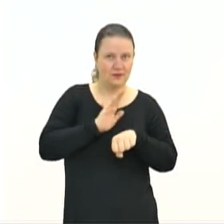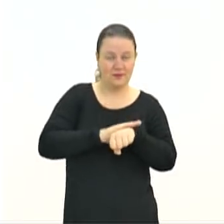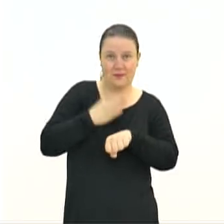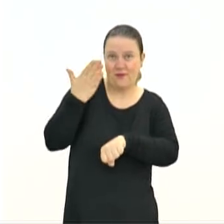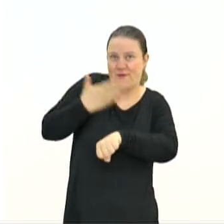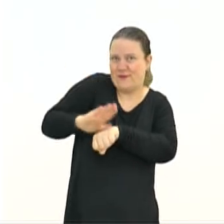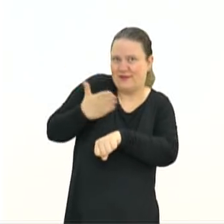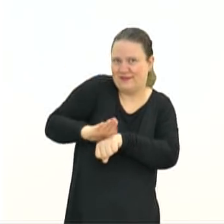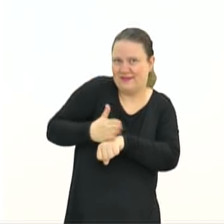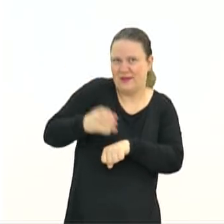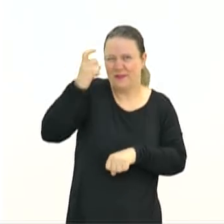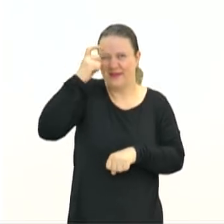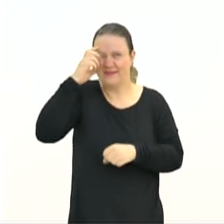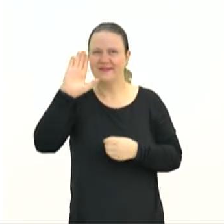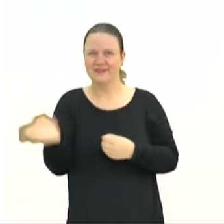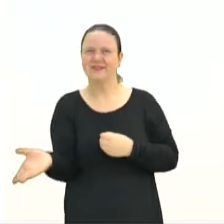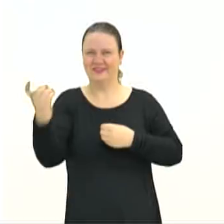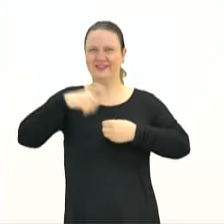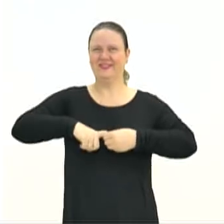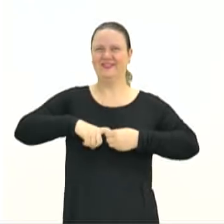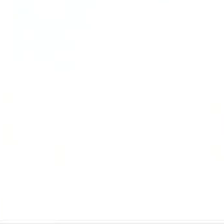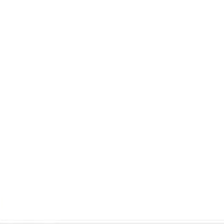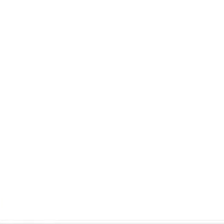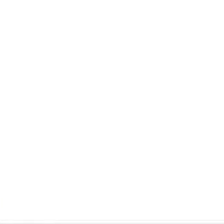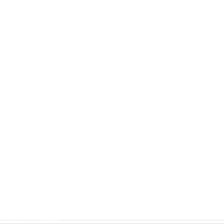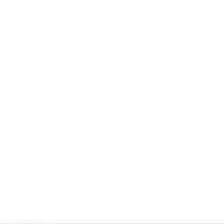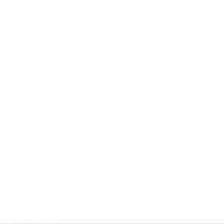você pensar e responder para mim.